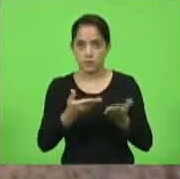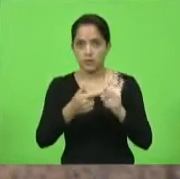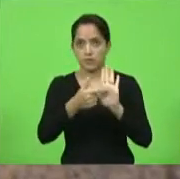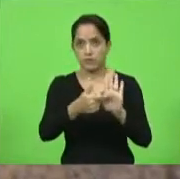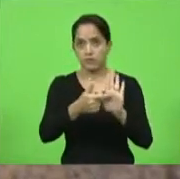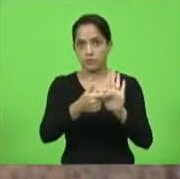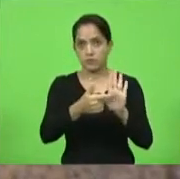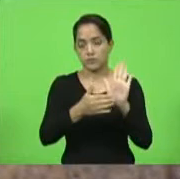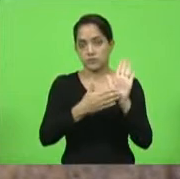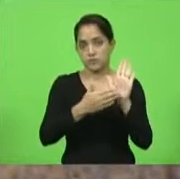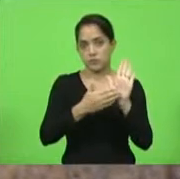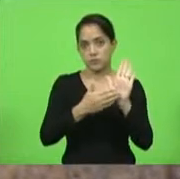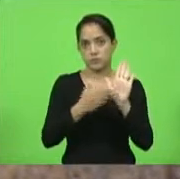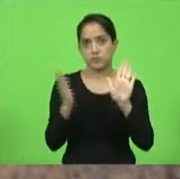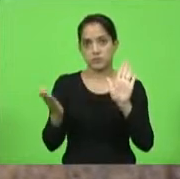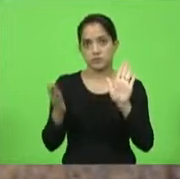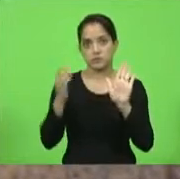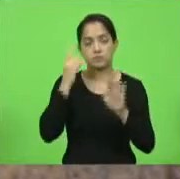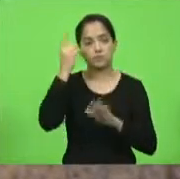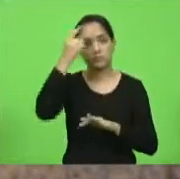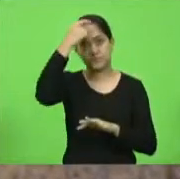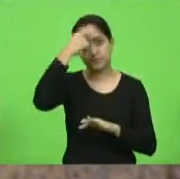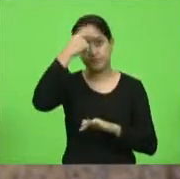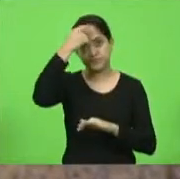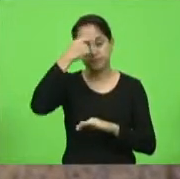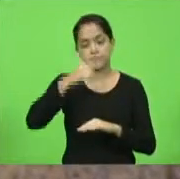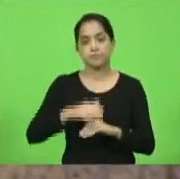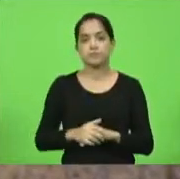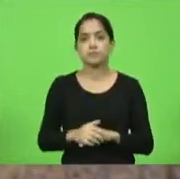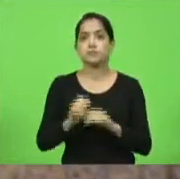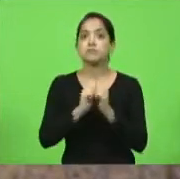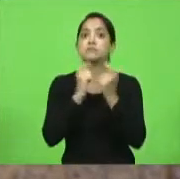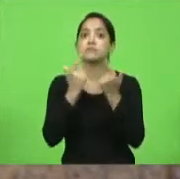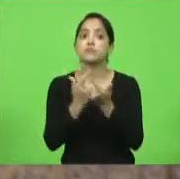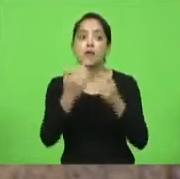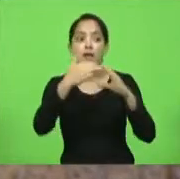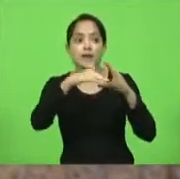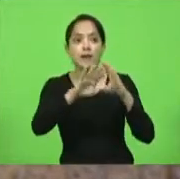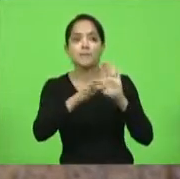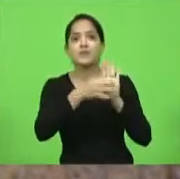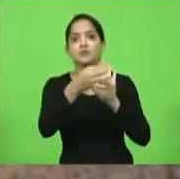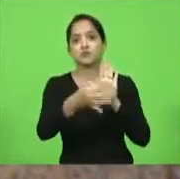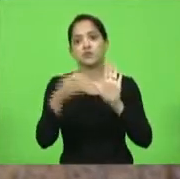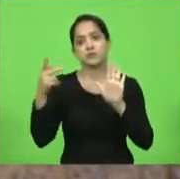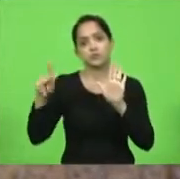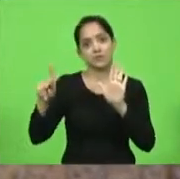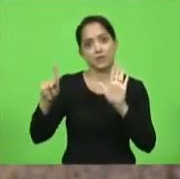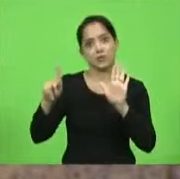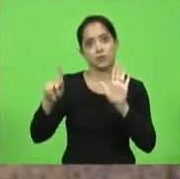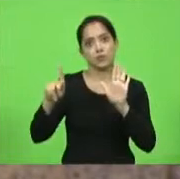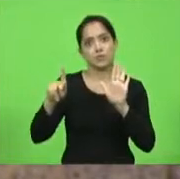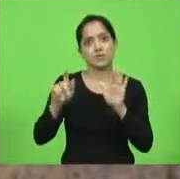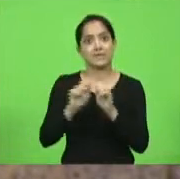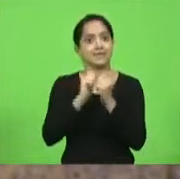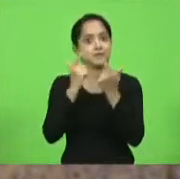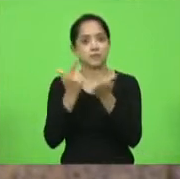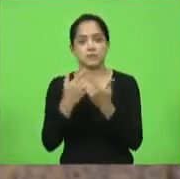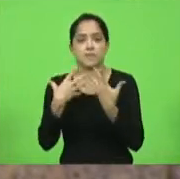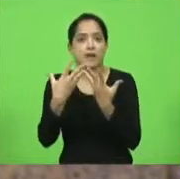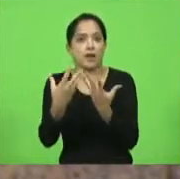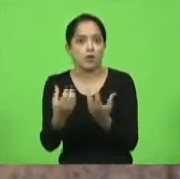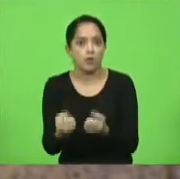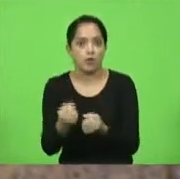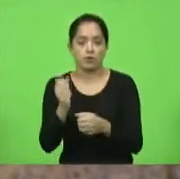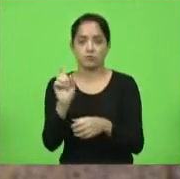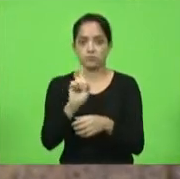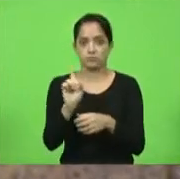a proposição do deputado Skudlak. Ou seja, a Assembleia encaminha a sugestão do deputado e não a Assembleia acolhe a sugestão